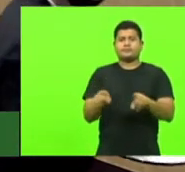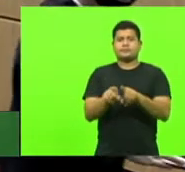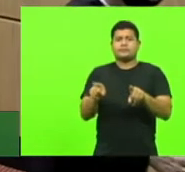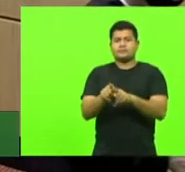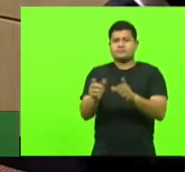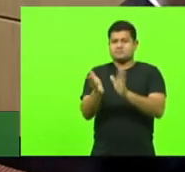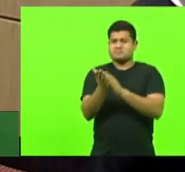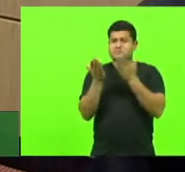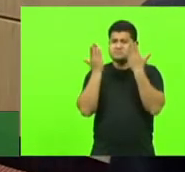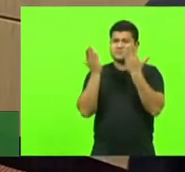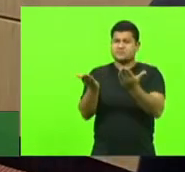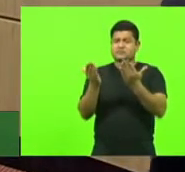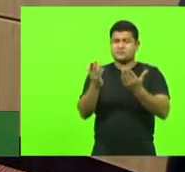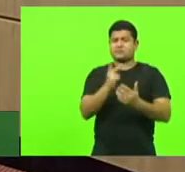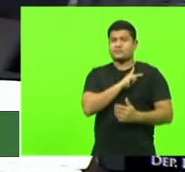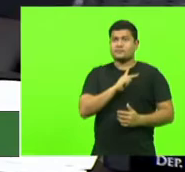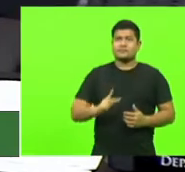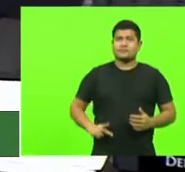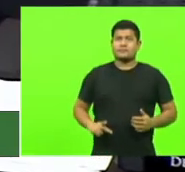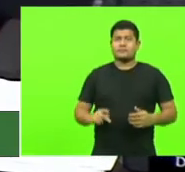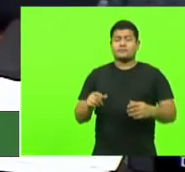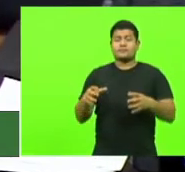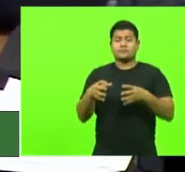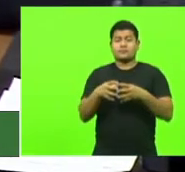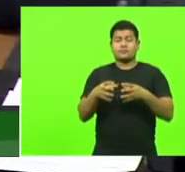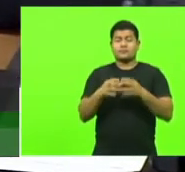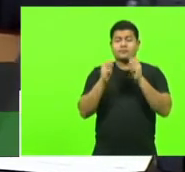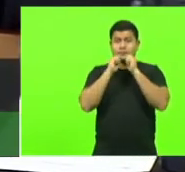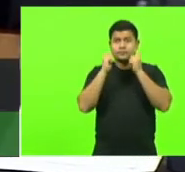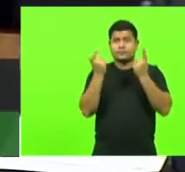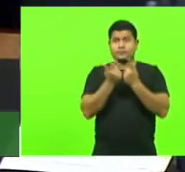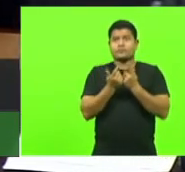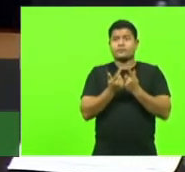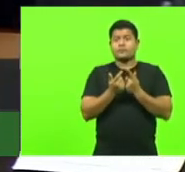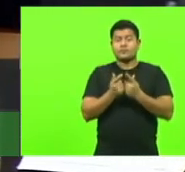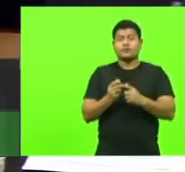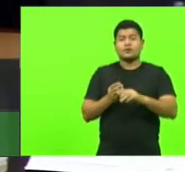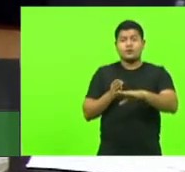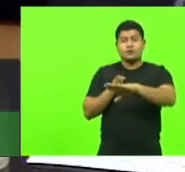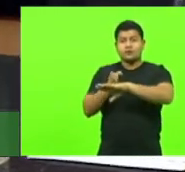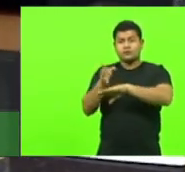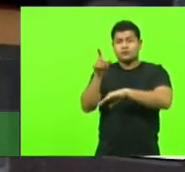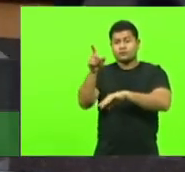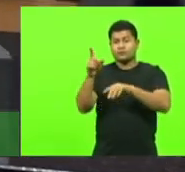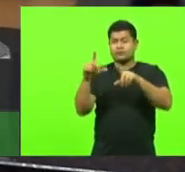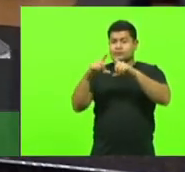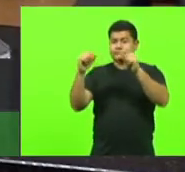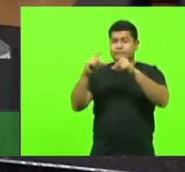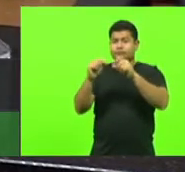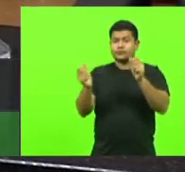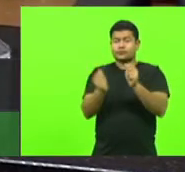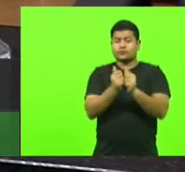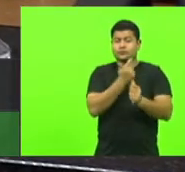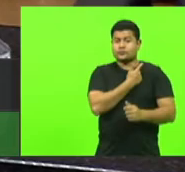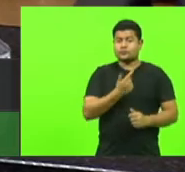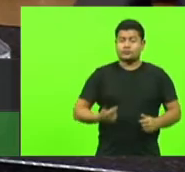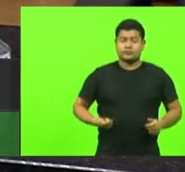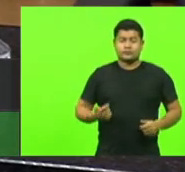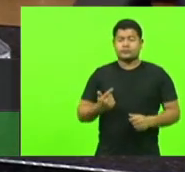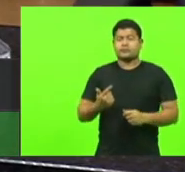parabenizar a Vossa Excelência, a equipe da Assembleia Comitiva que foi até Brasília, assim como o governador e sua